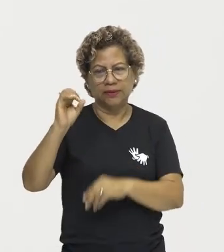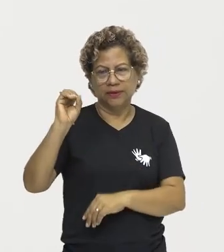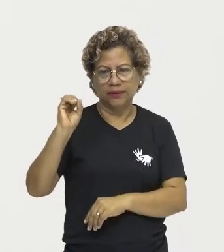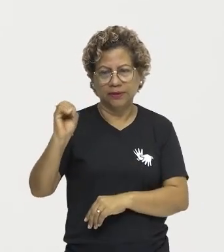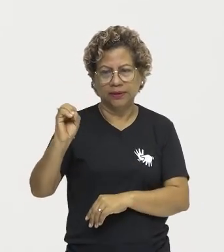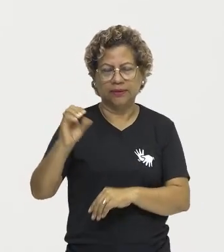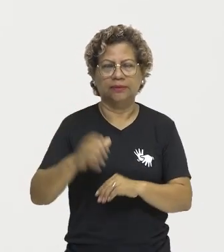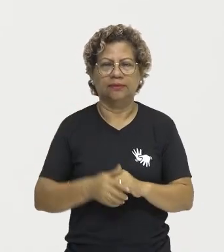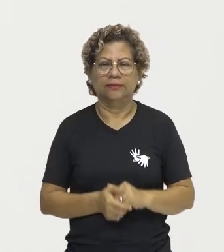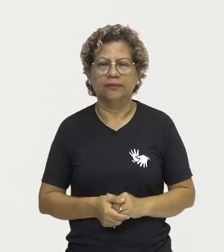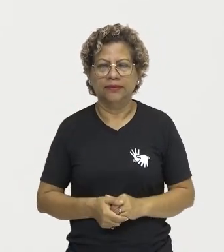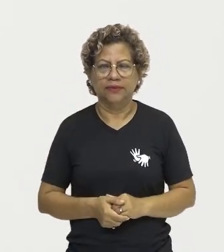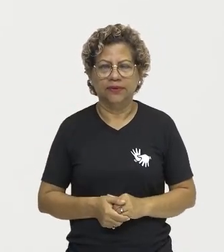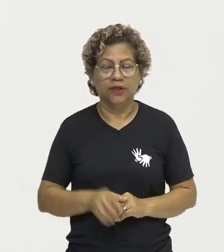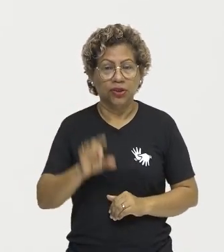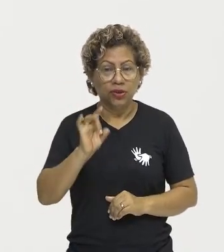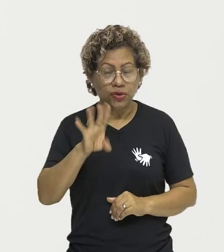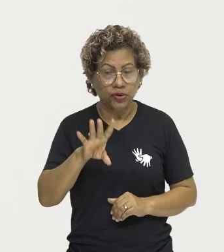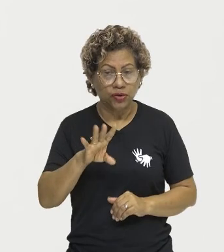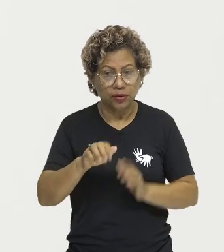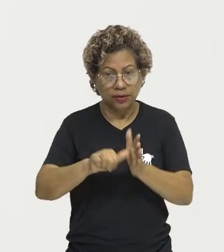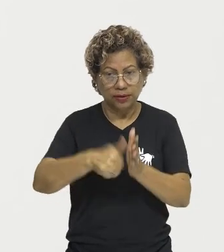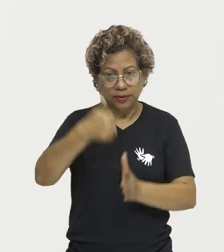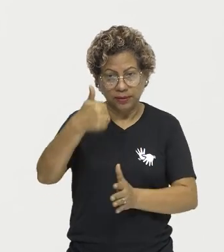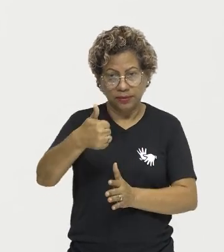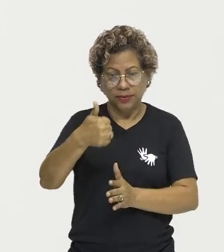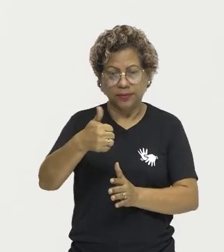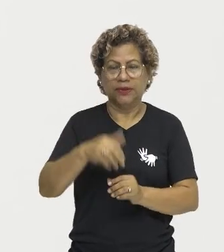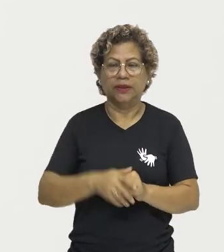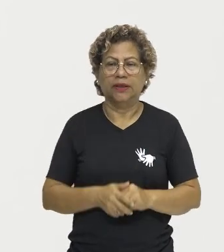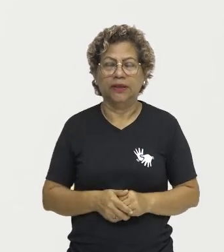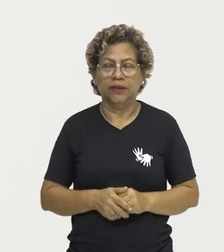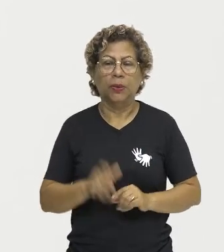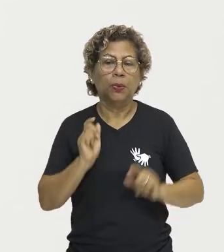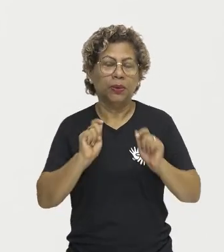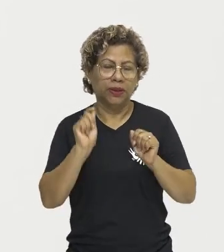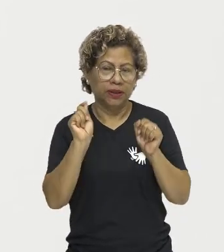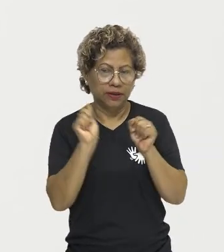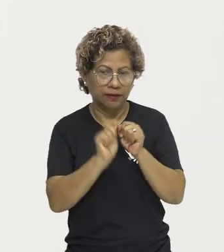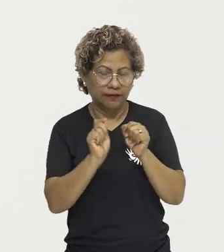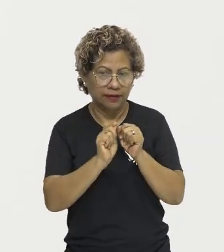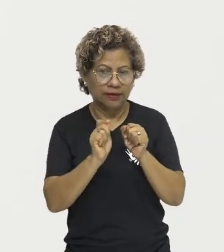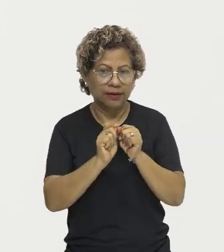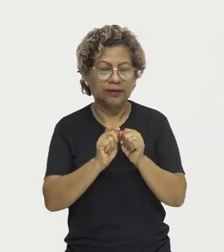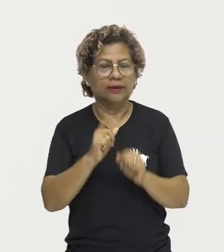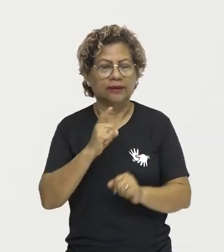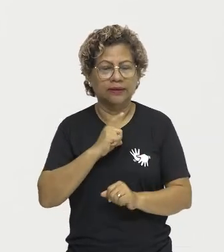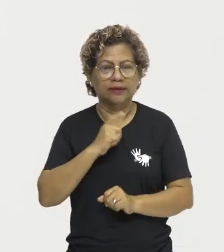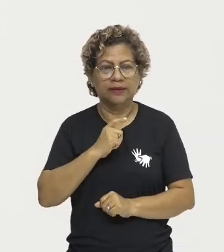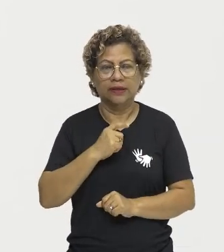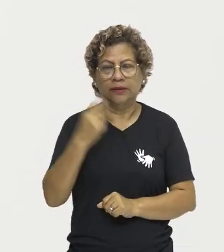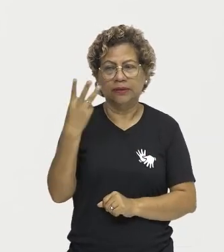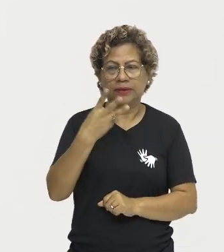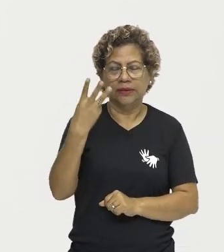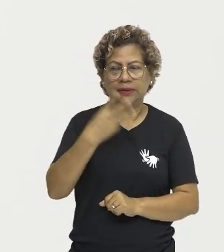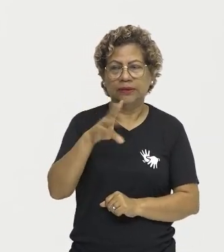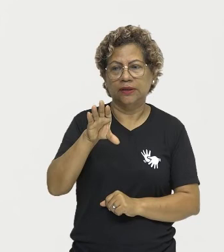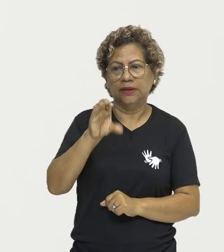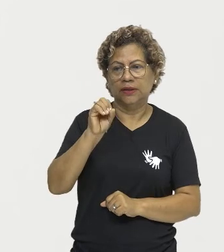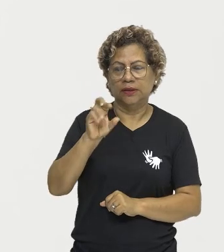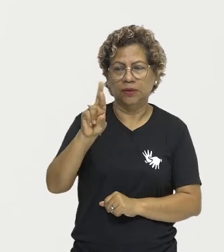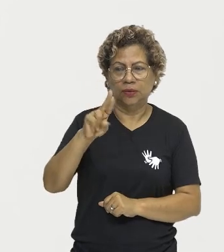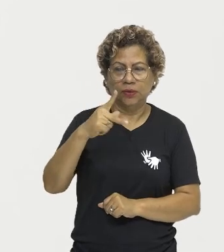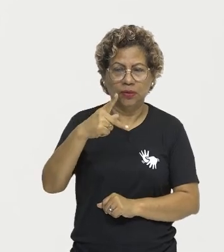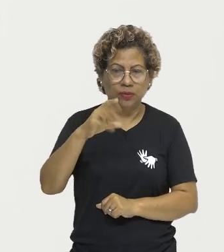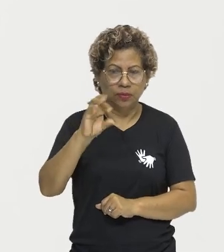QB igual a zero. Só que na primeira questão aparece um terceiro corpo. Lembram quando eu